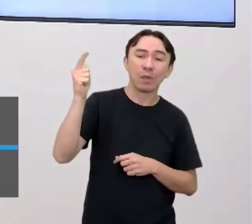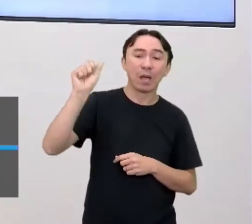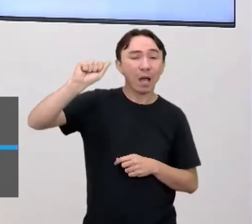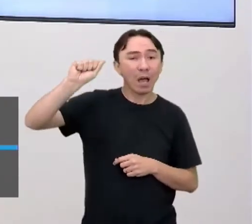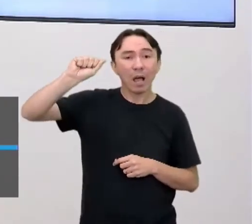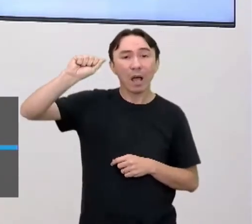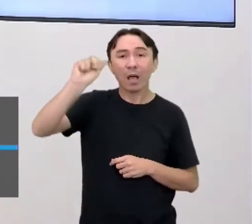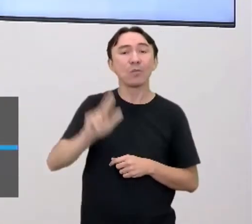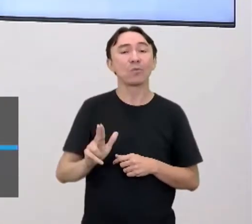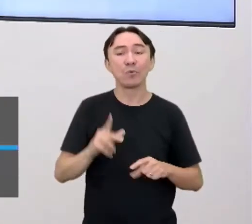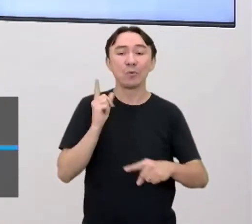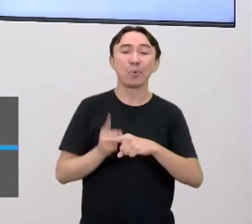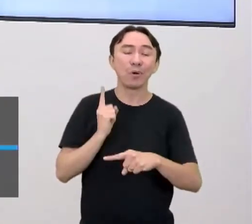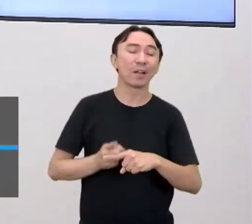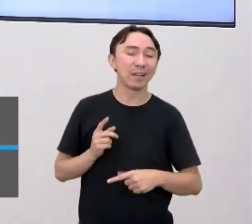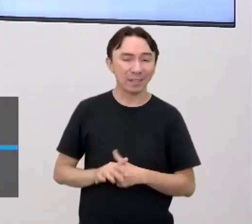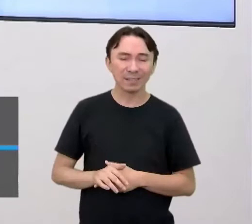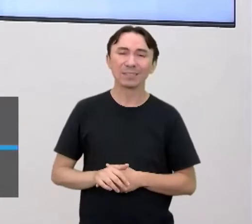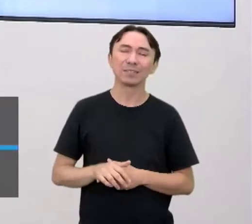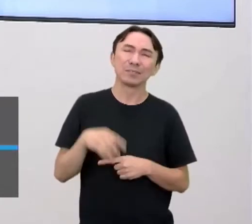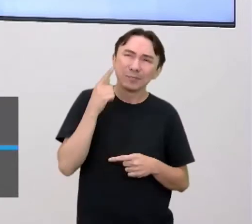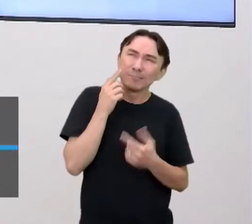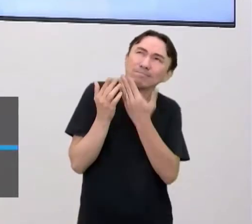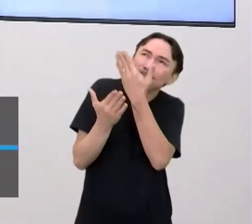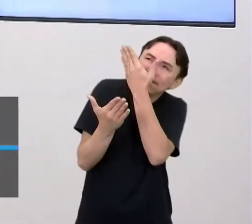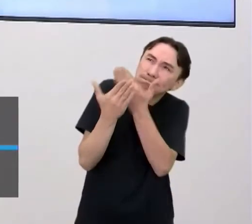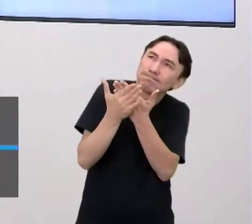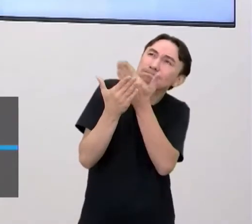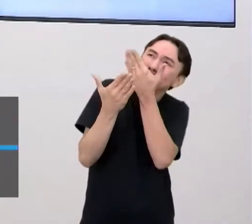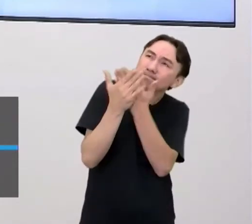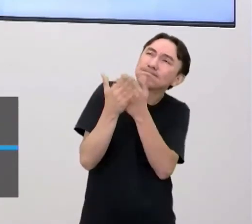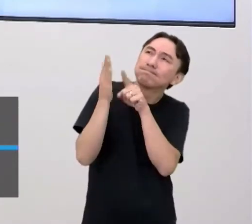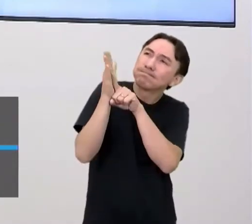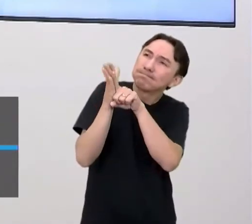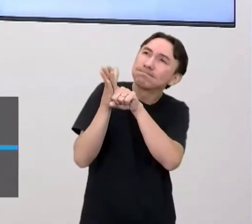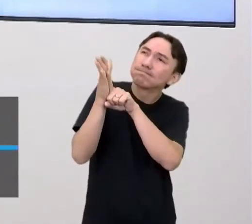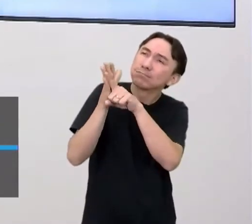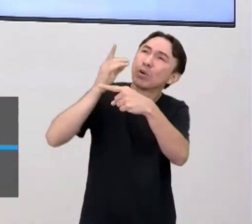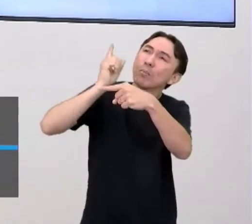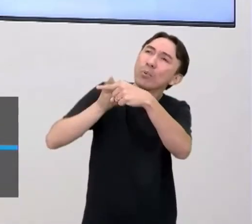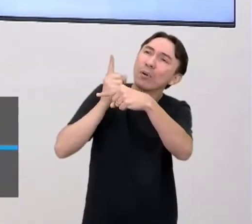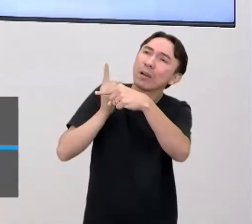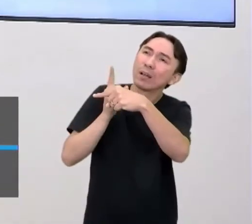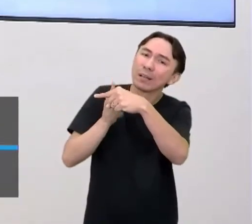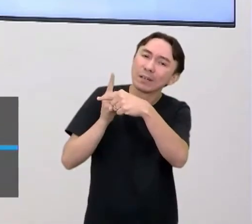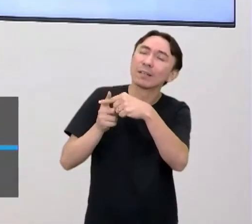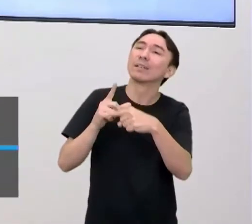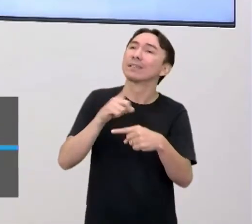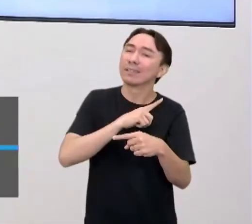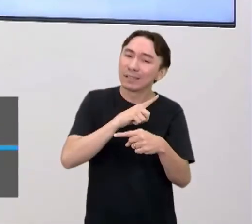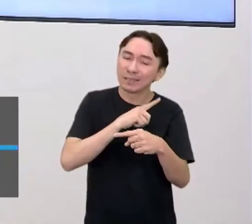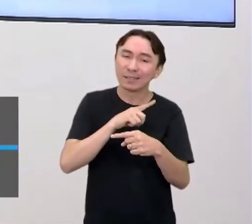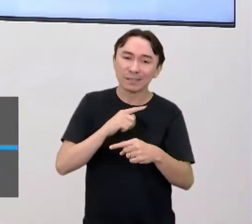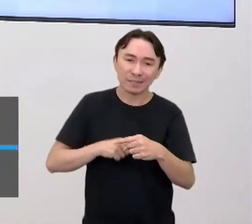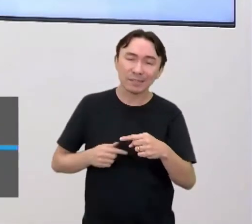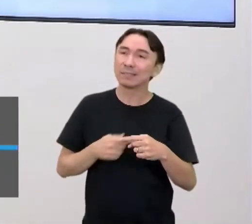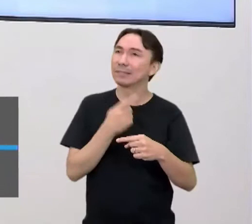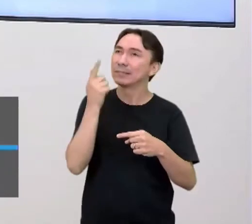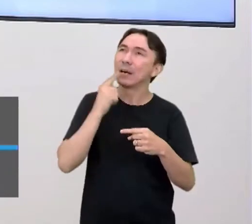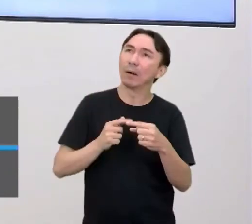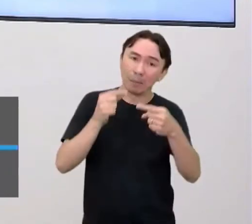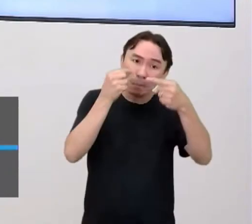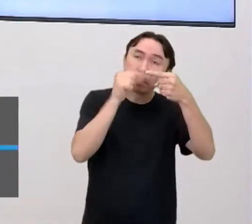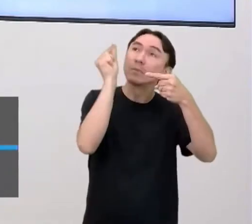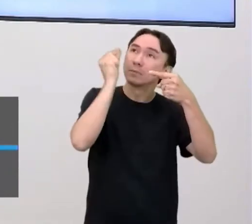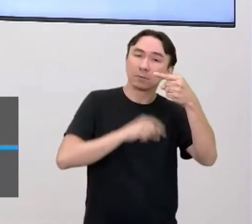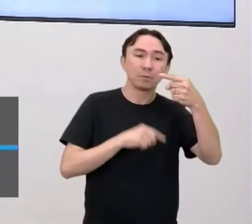vou pesquisar o porquê que é tal, eu vou criando uma sequência de situações